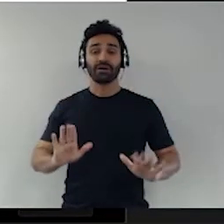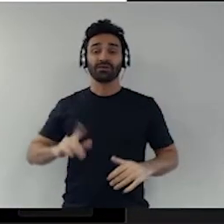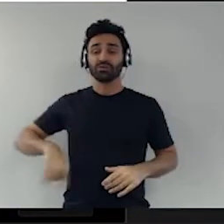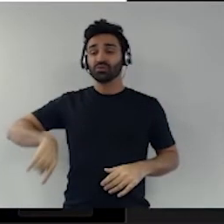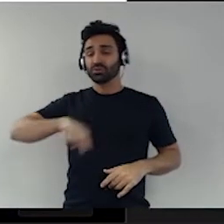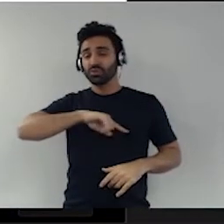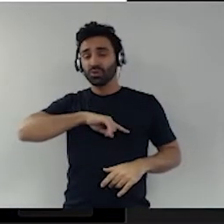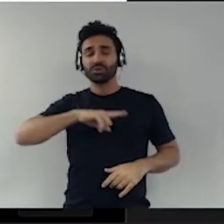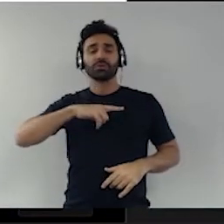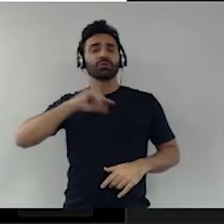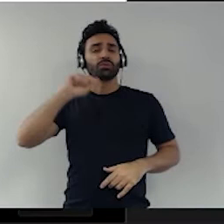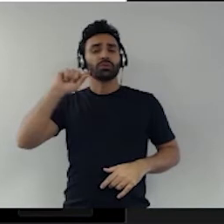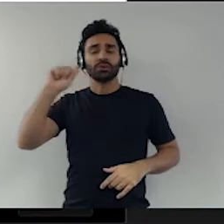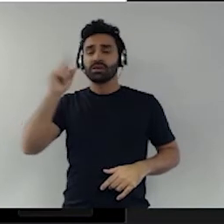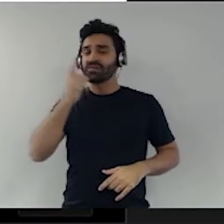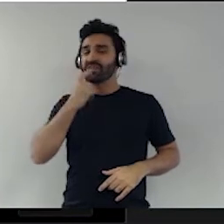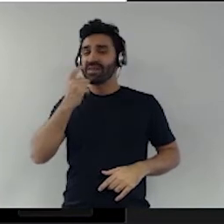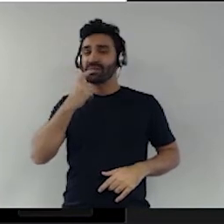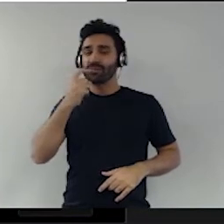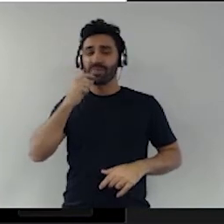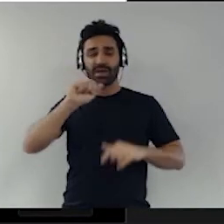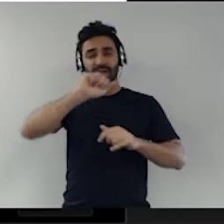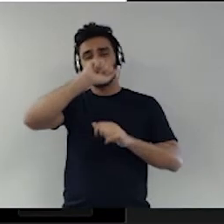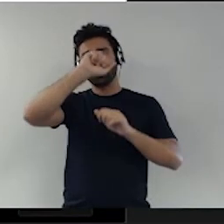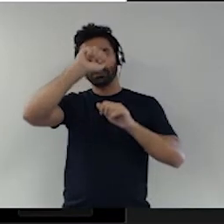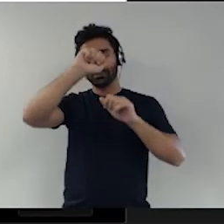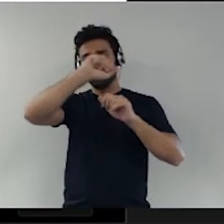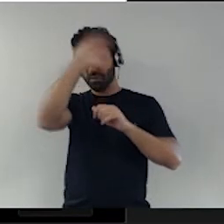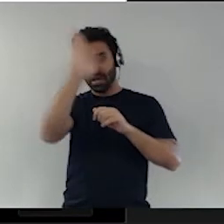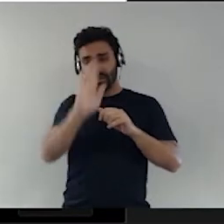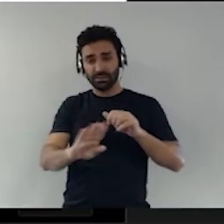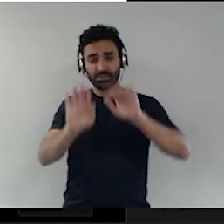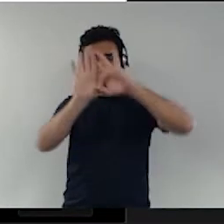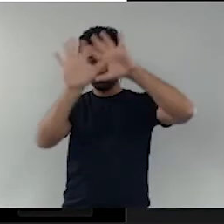em vermelho e em risco alto.